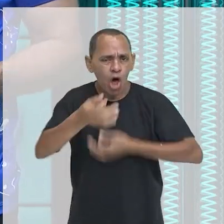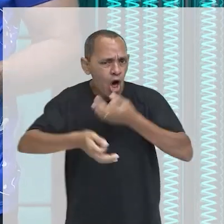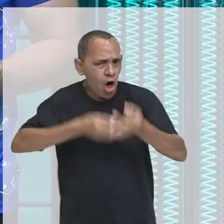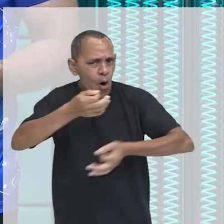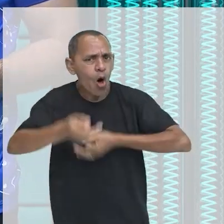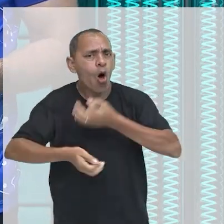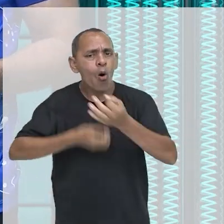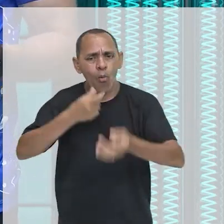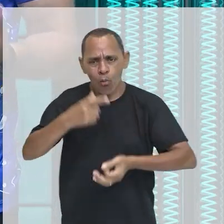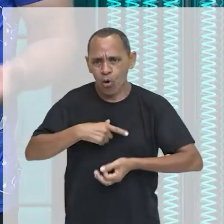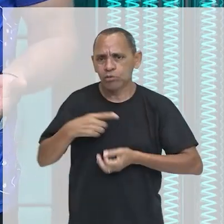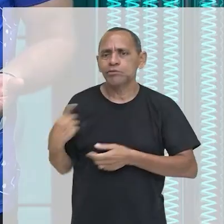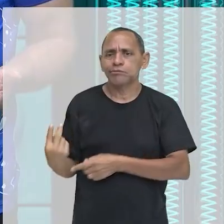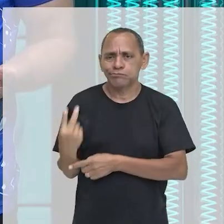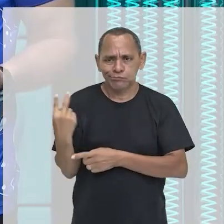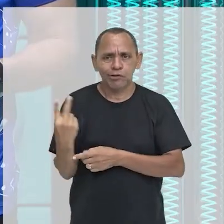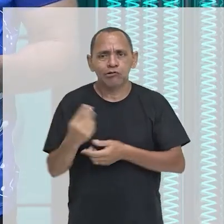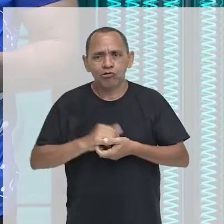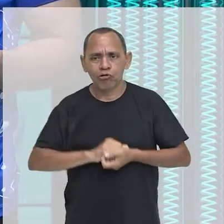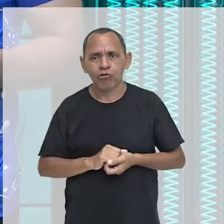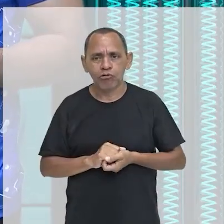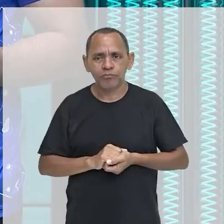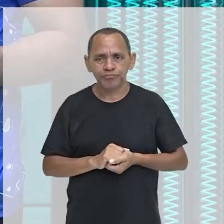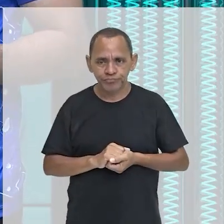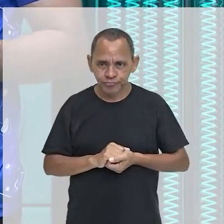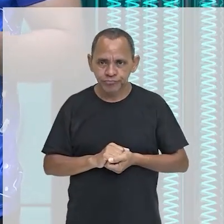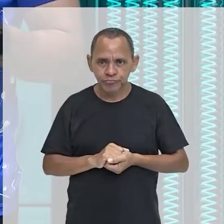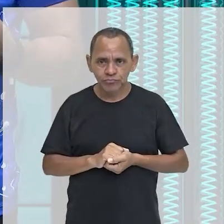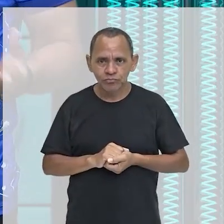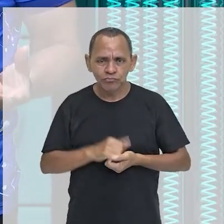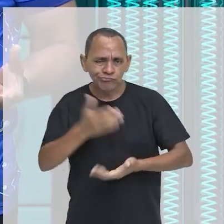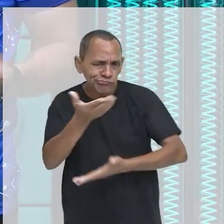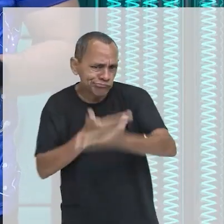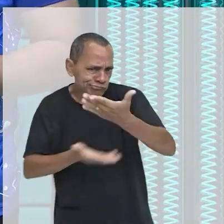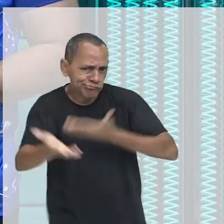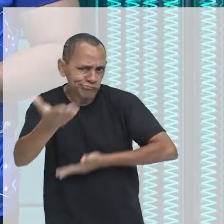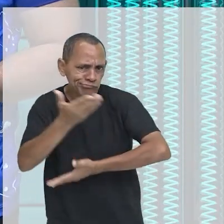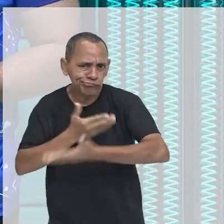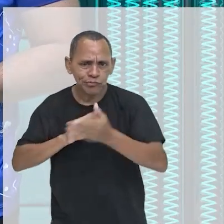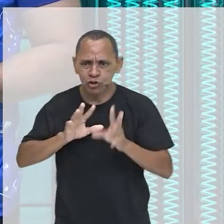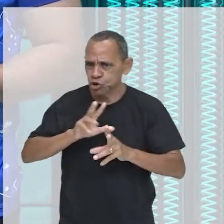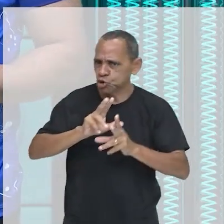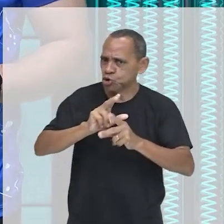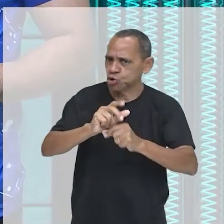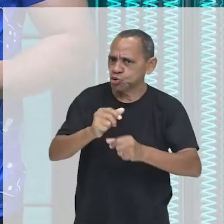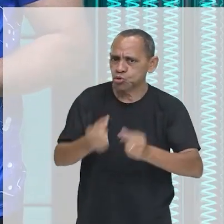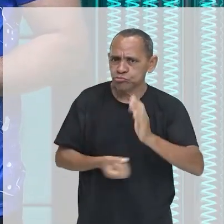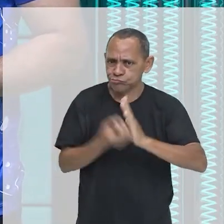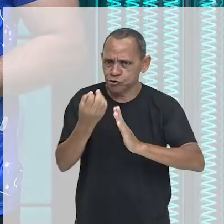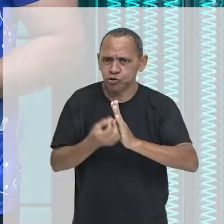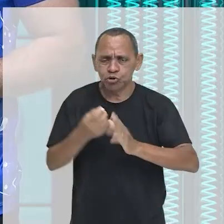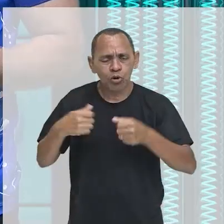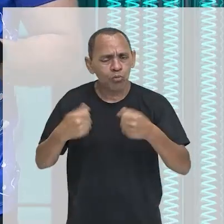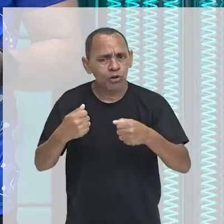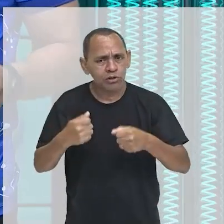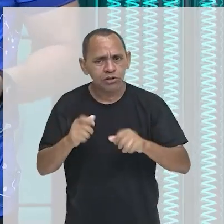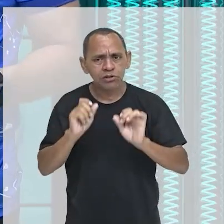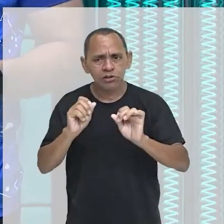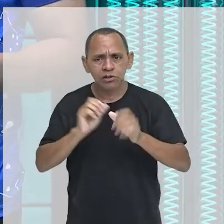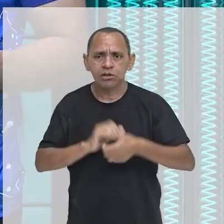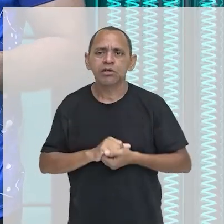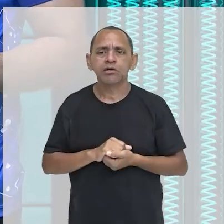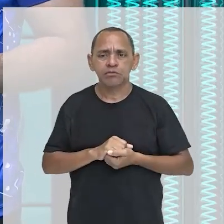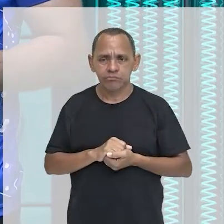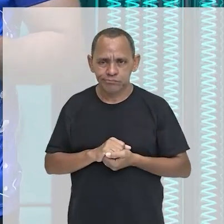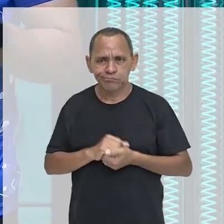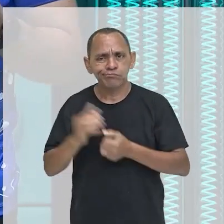tenha algum valor. Não é toda a conversa, né, que nós temos, não é todo o texto que nós produzimos que ele precisa estar